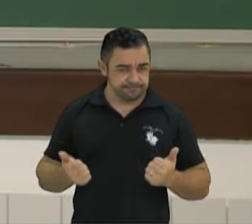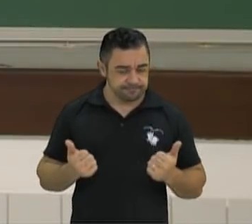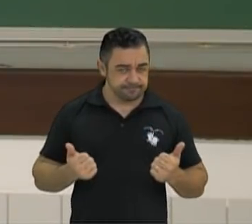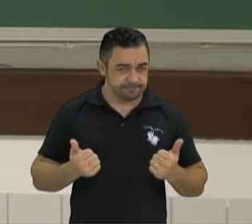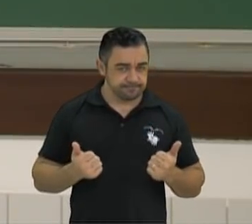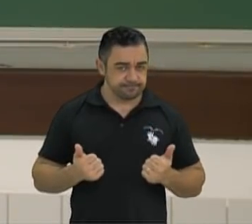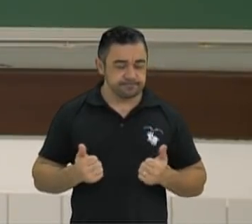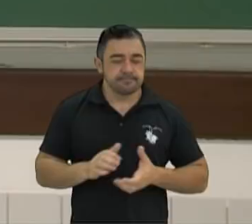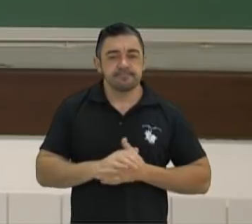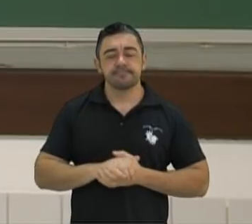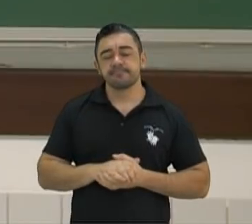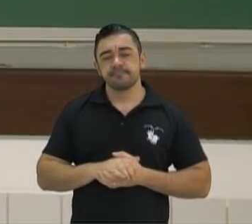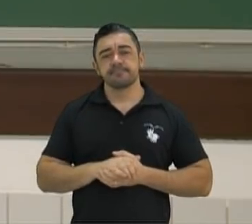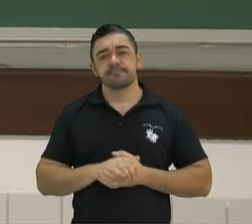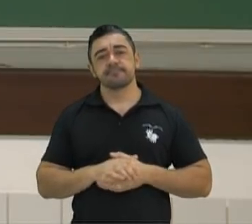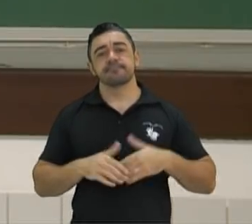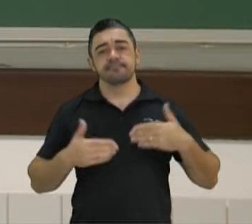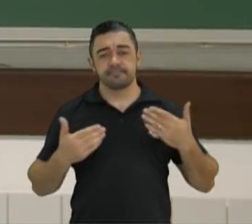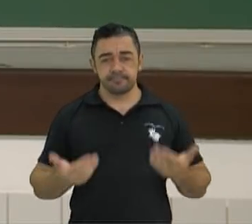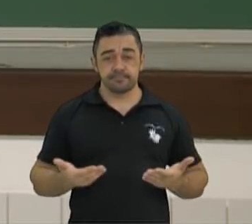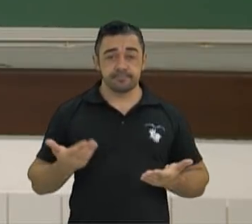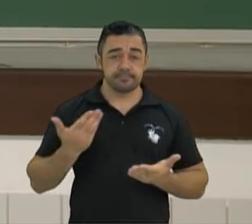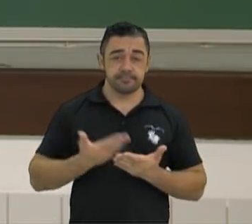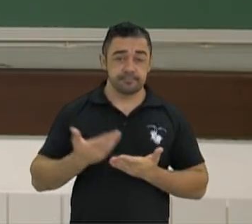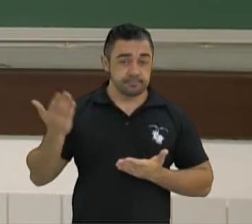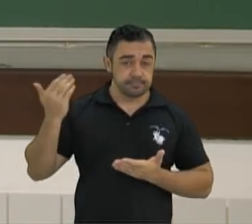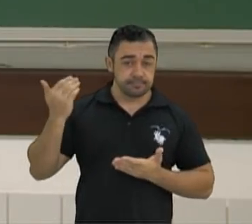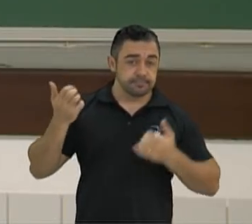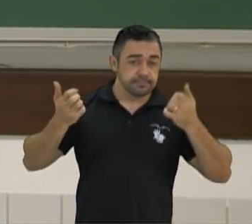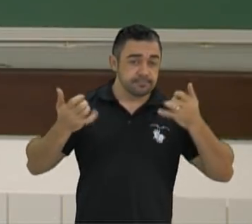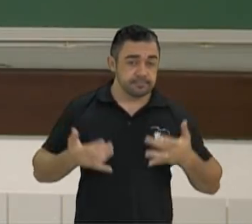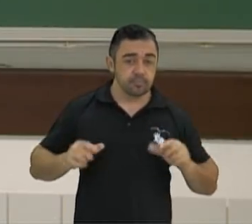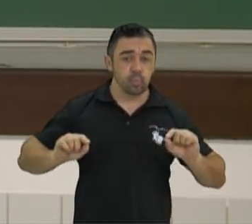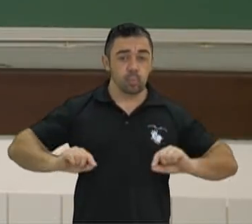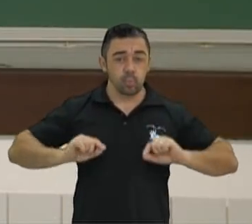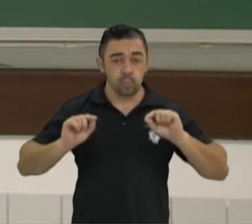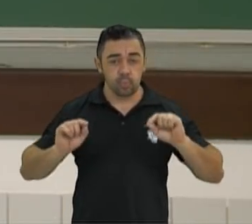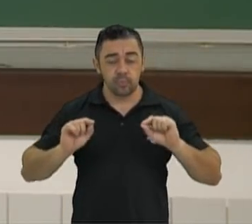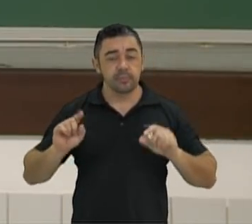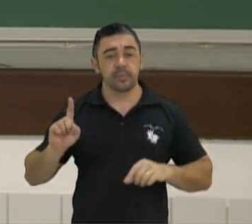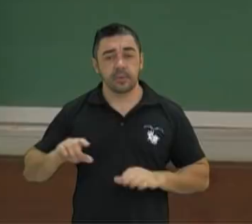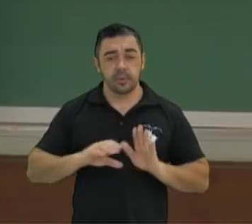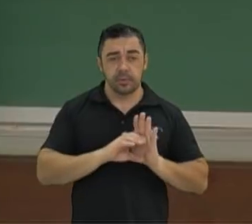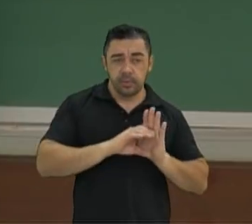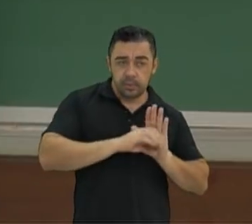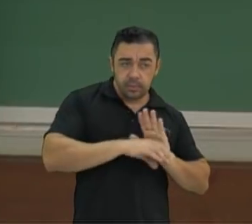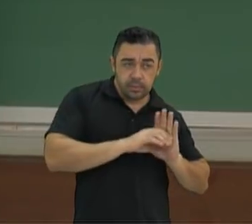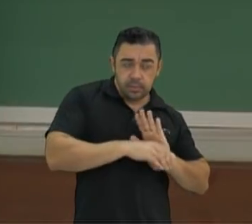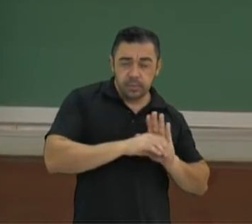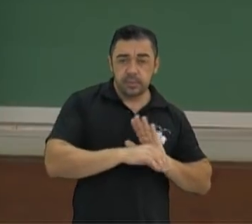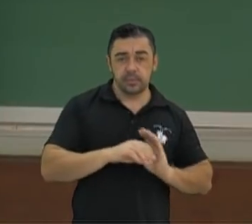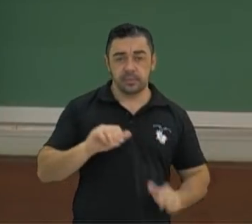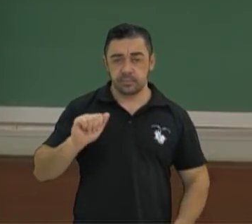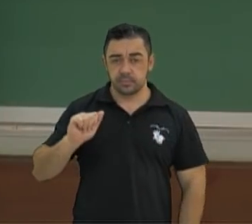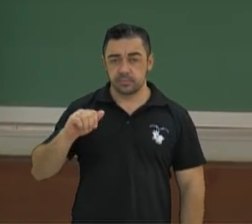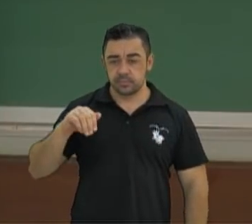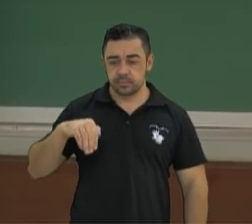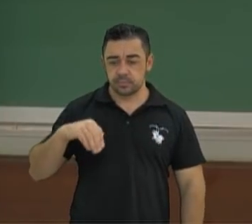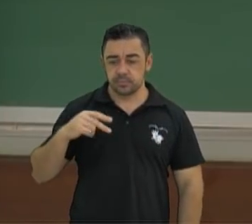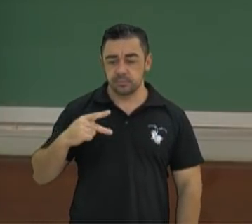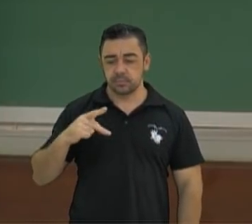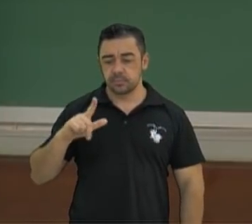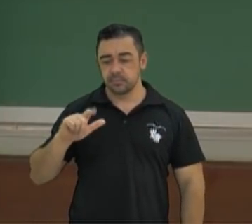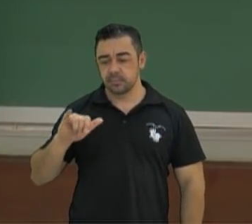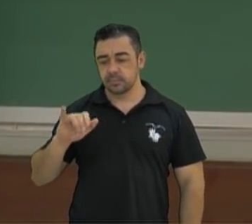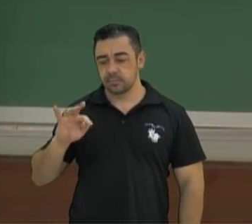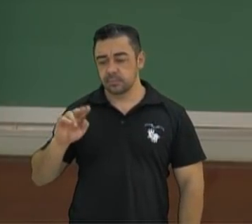Tudo bem? Pessoal, na aula passada, nós falamos sobre um conceito muito importante na estatística, que é